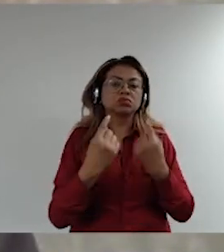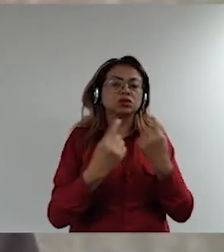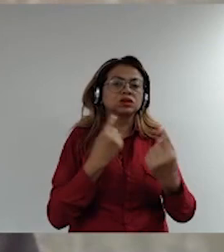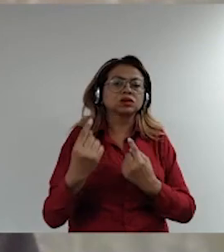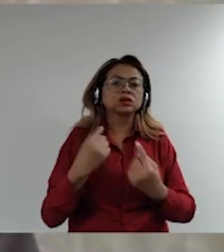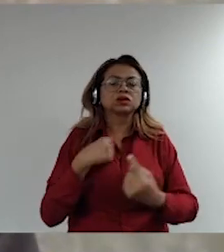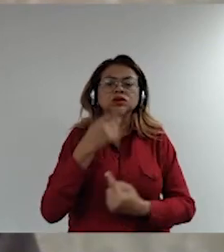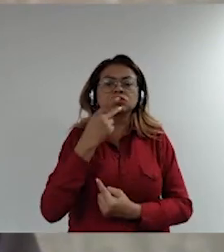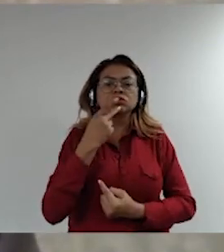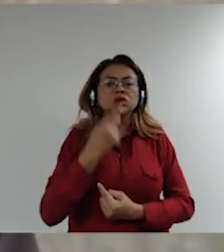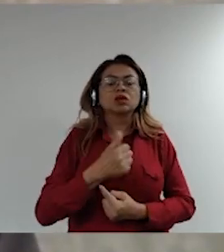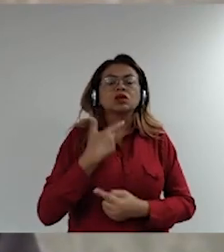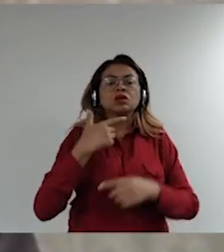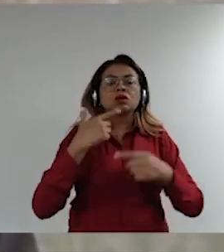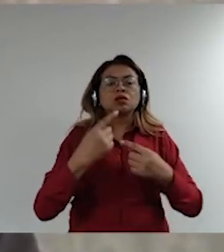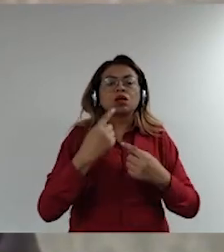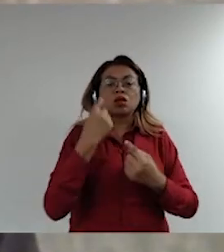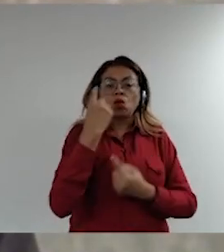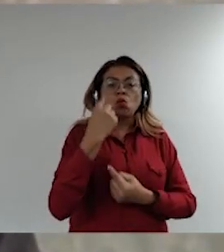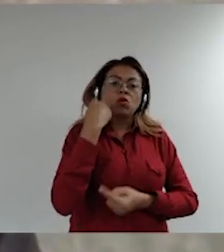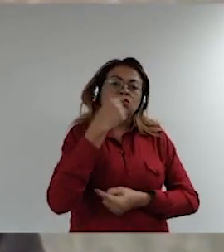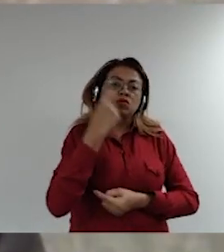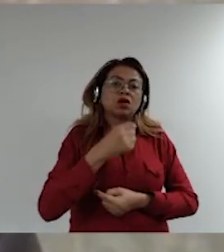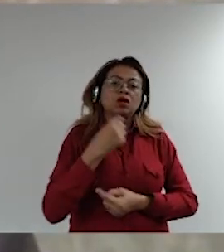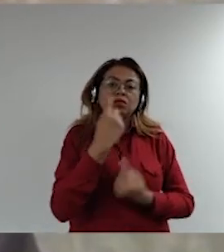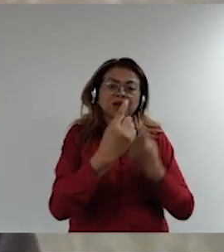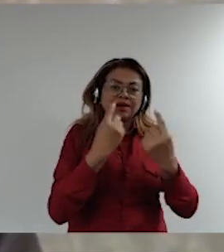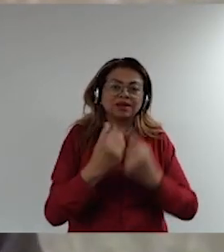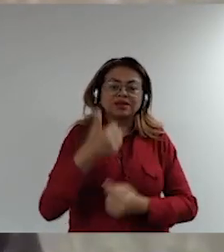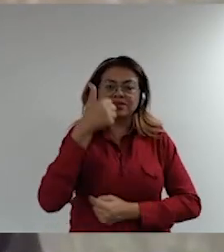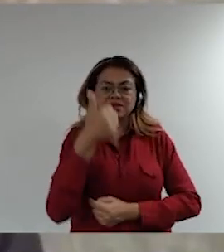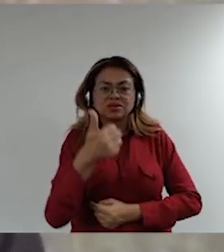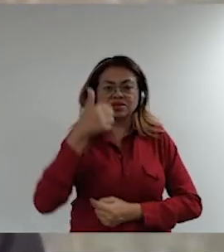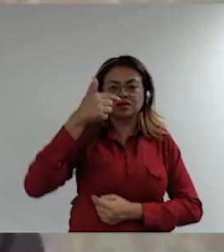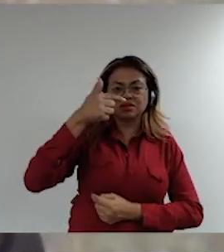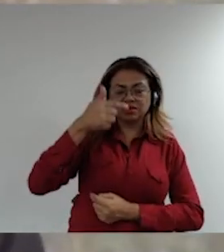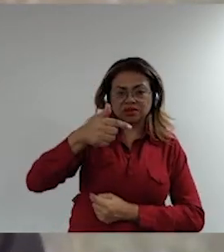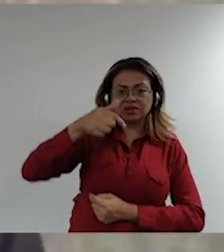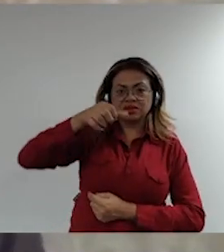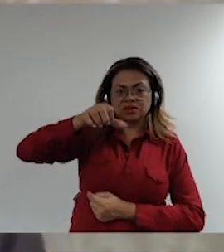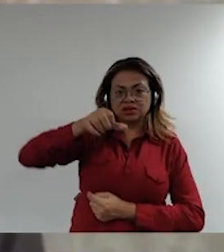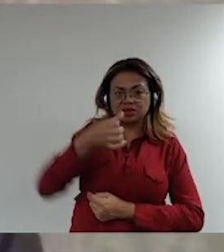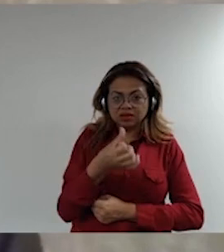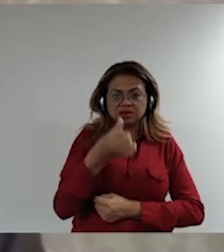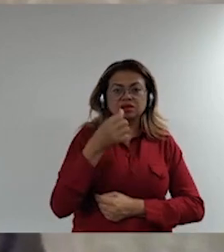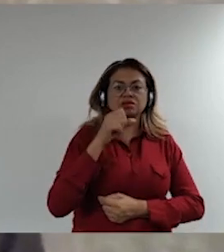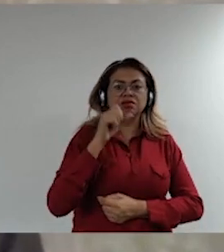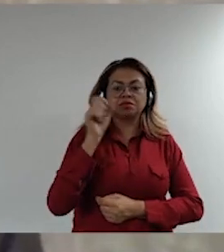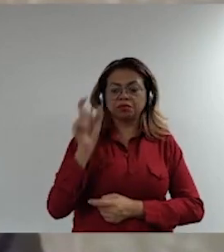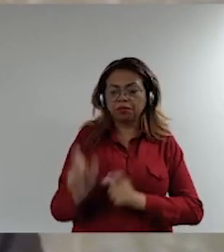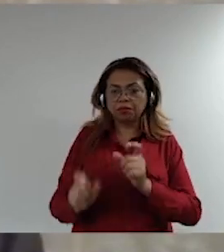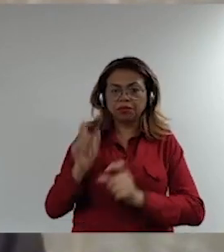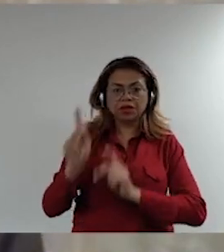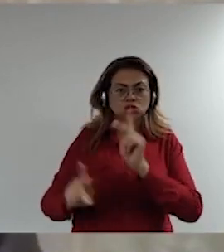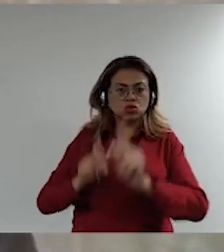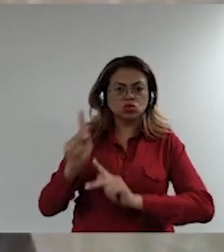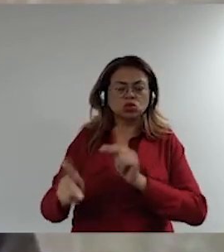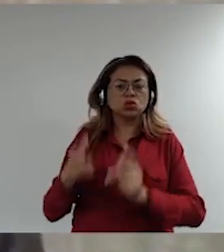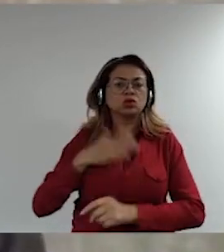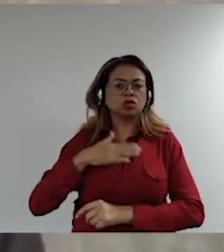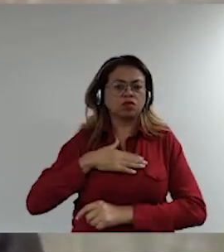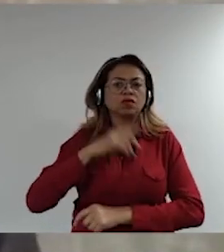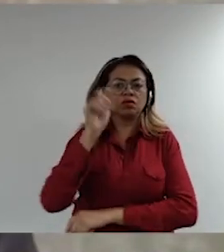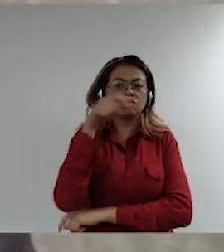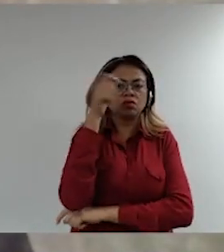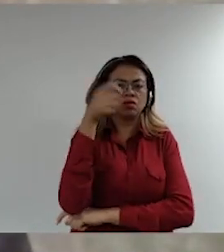cada 176 pessoas. Eu tive vendo essa estatística, vi inclusive que no Rio Grande do Sul, na minha terra,